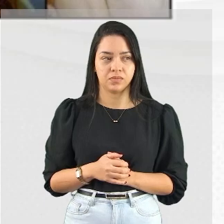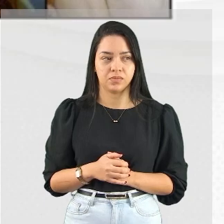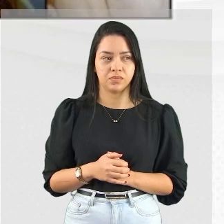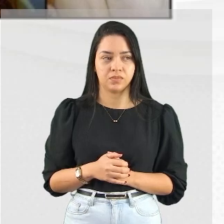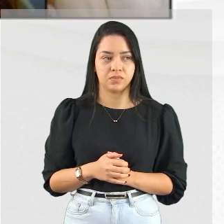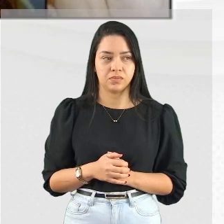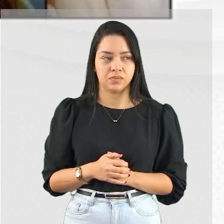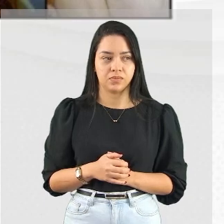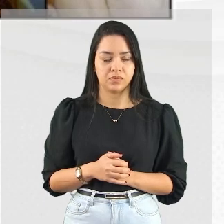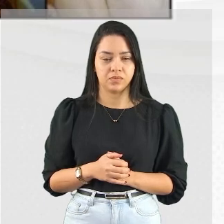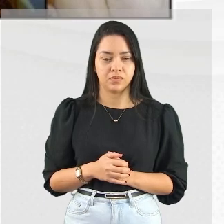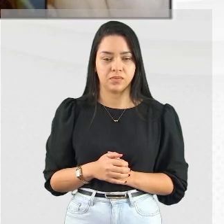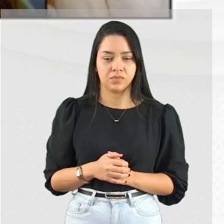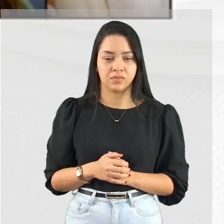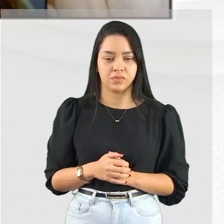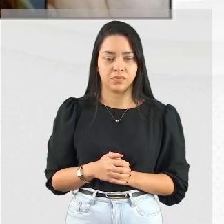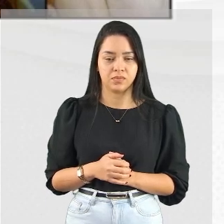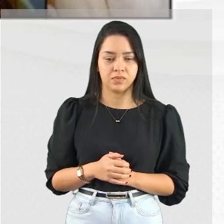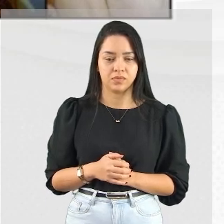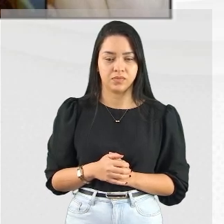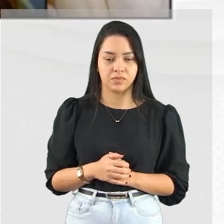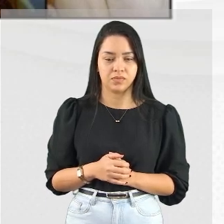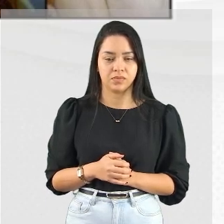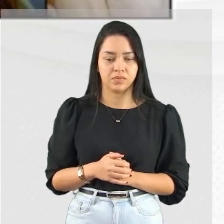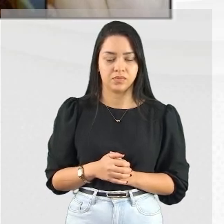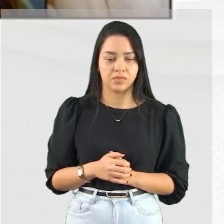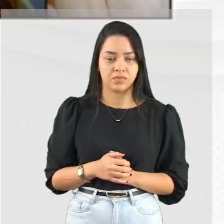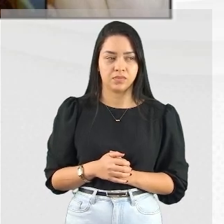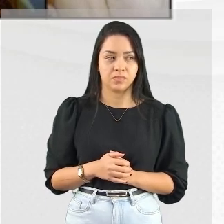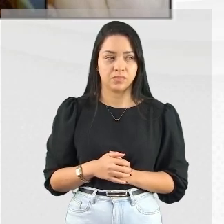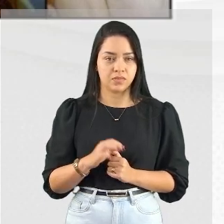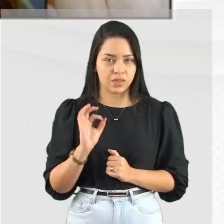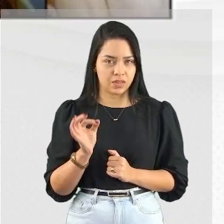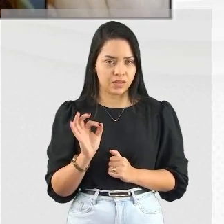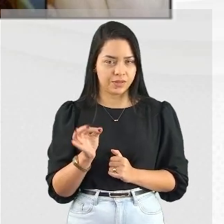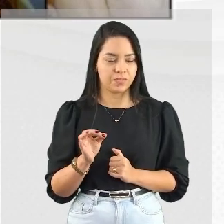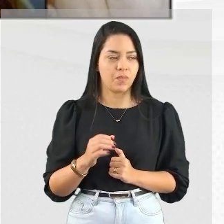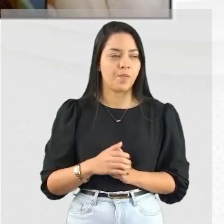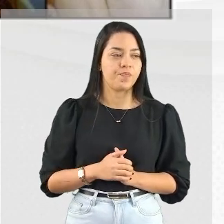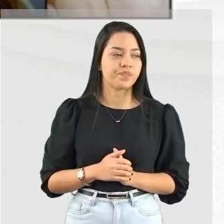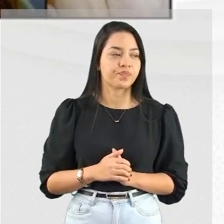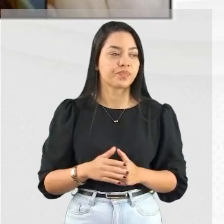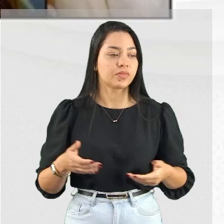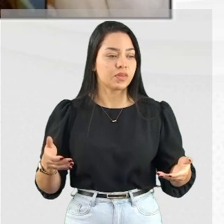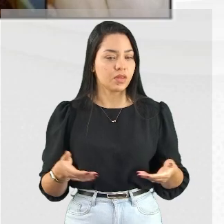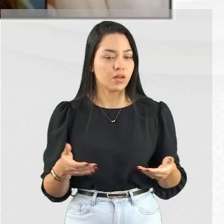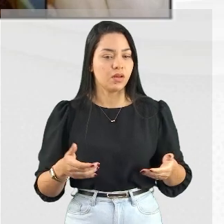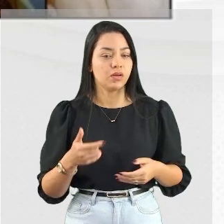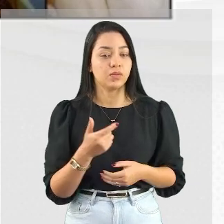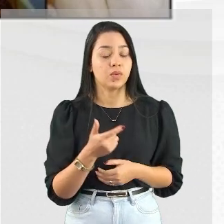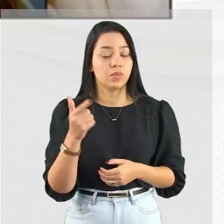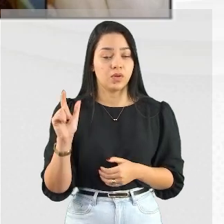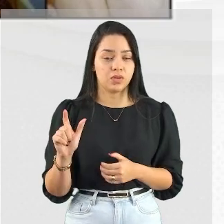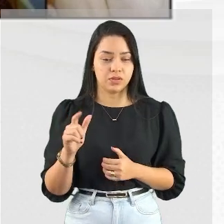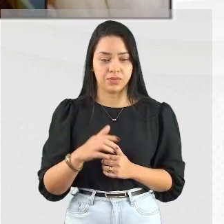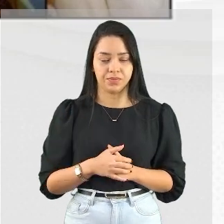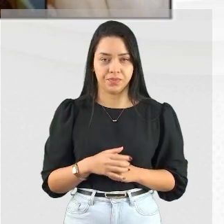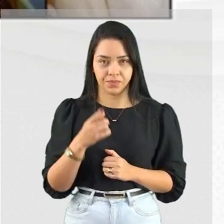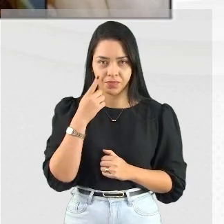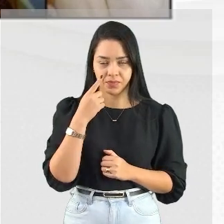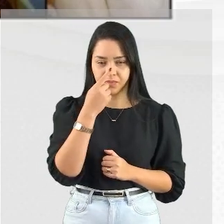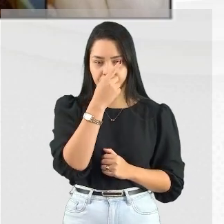Azão, Azinho, Bzão, Bzinho. Certo? Tranquilo, né? E agora para o próximo, né? Então, eu